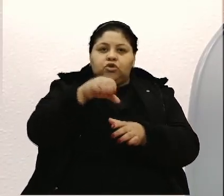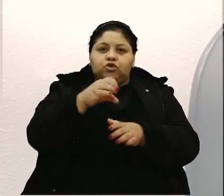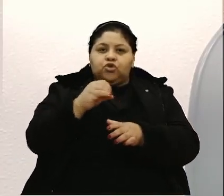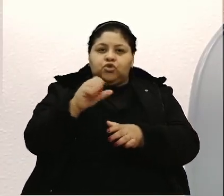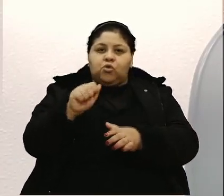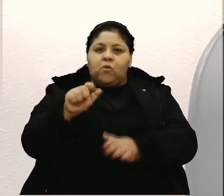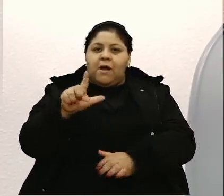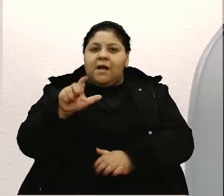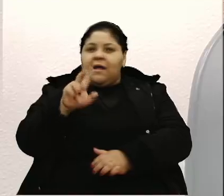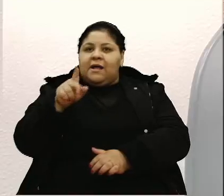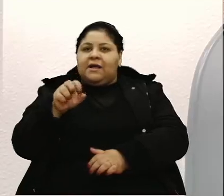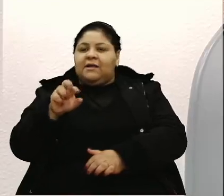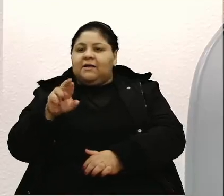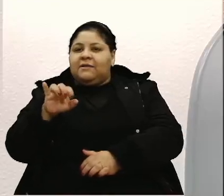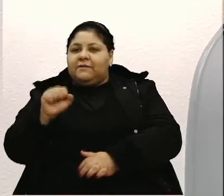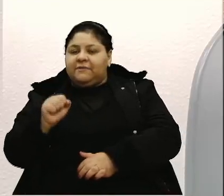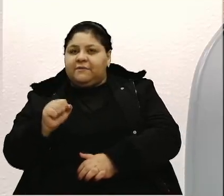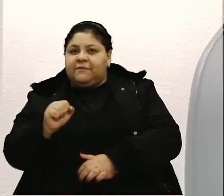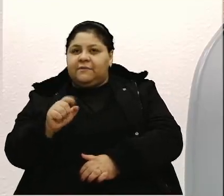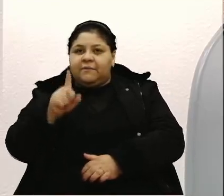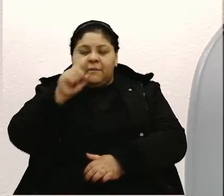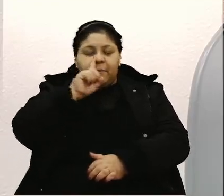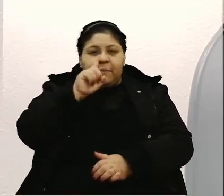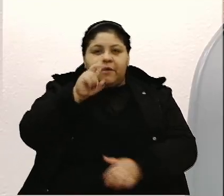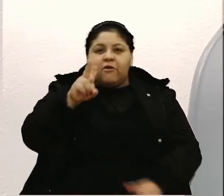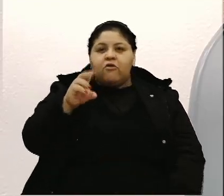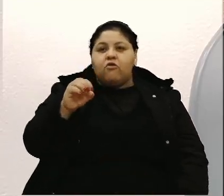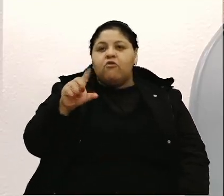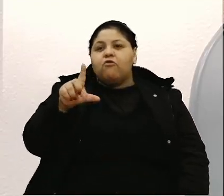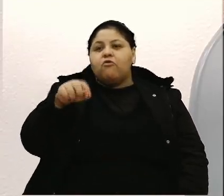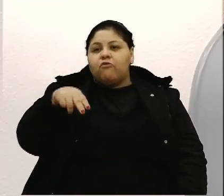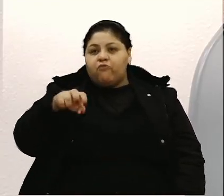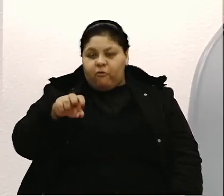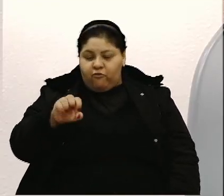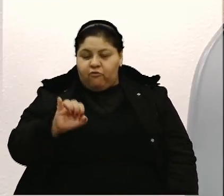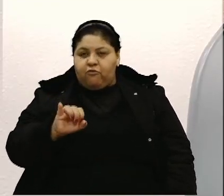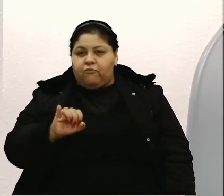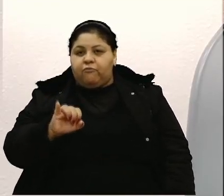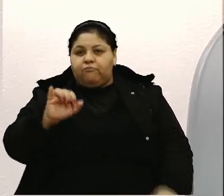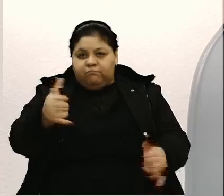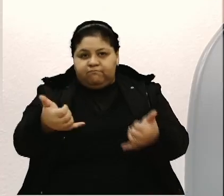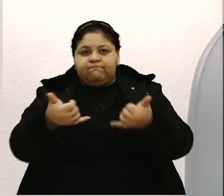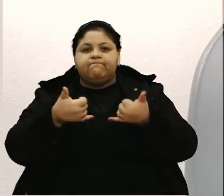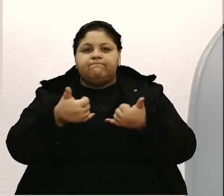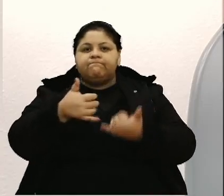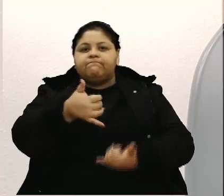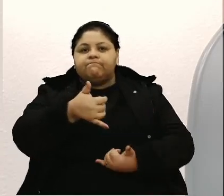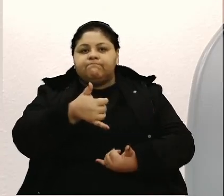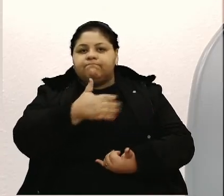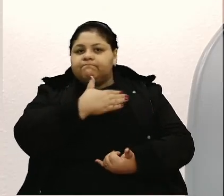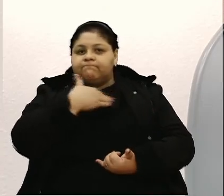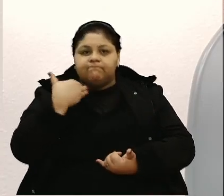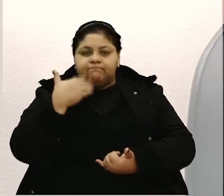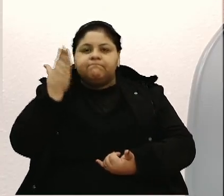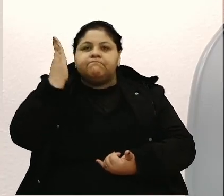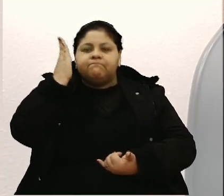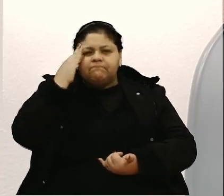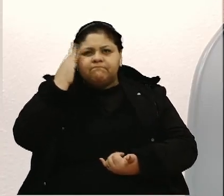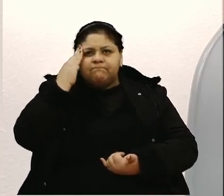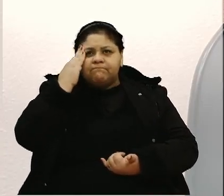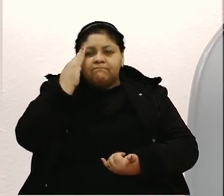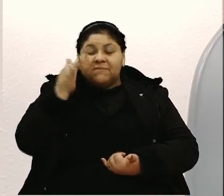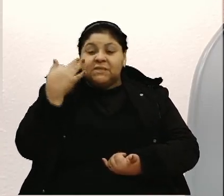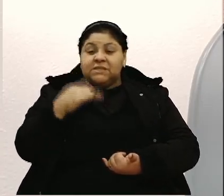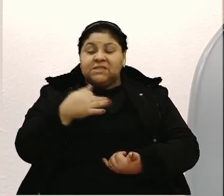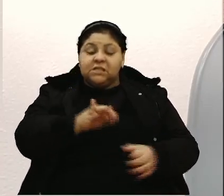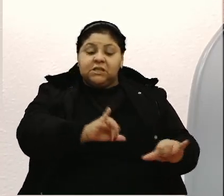Pioner, que é pai do amigo Ivonei Pioner. Recebemos essa notícia do falecimento, né? Sabemos que, meio a tanta dor e